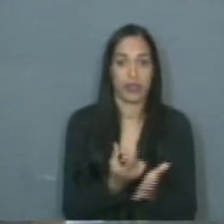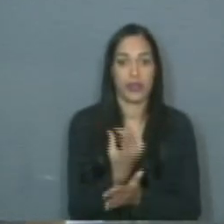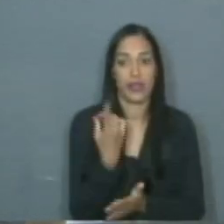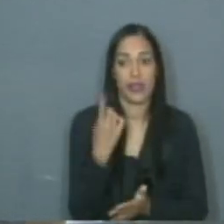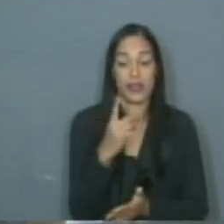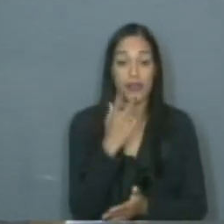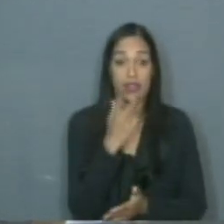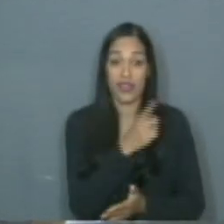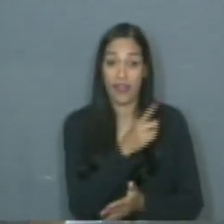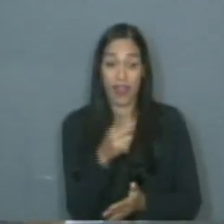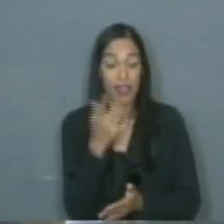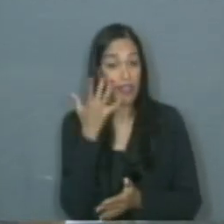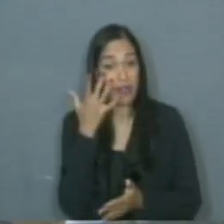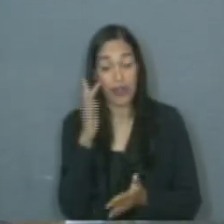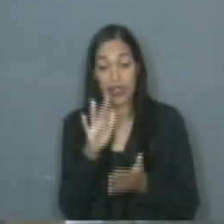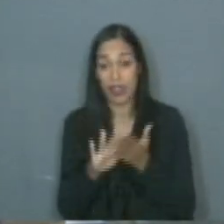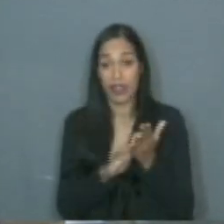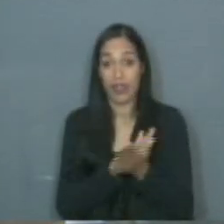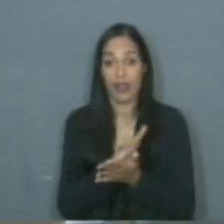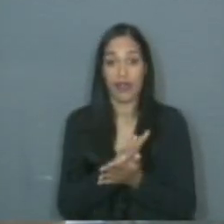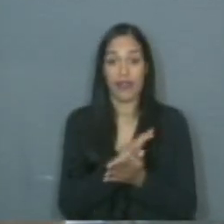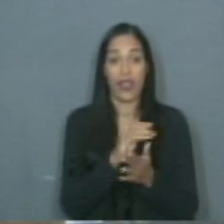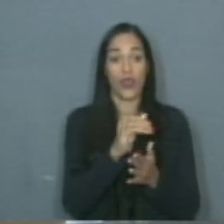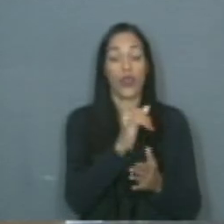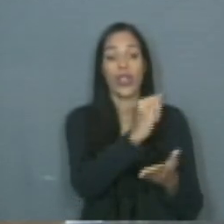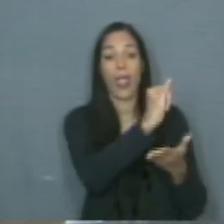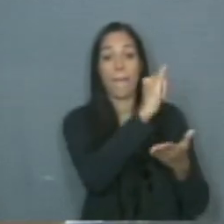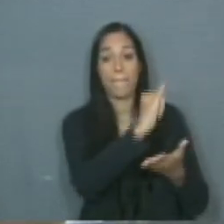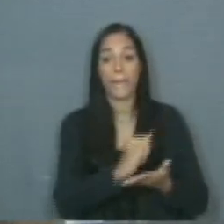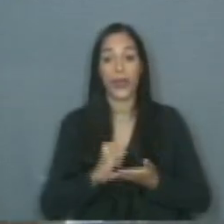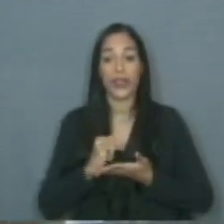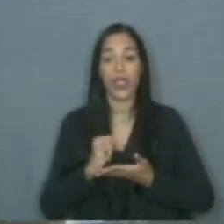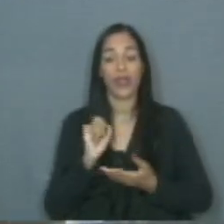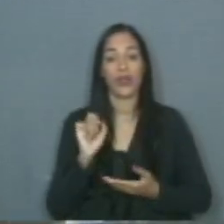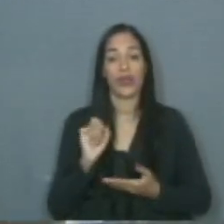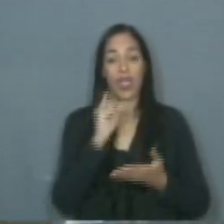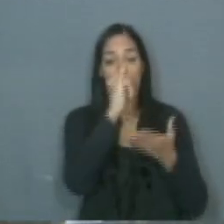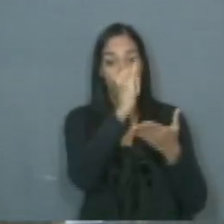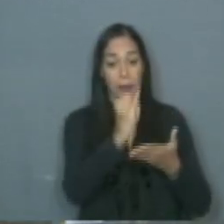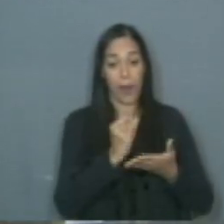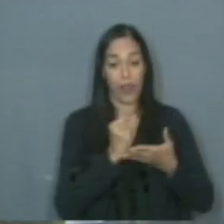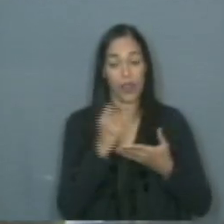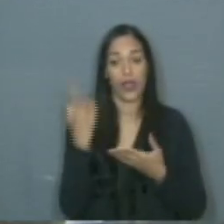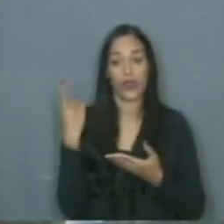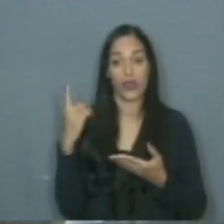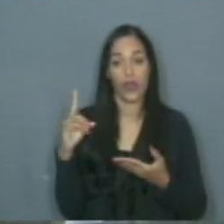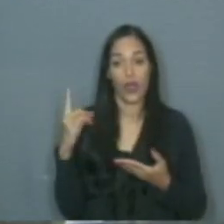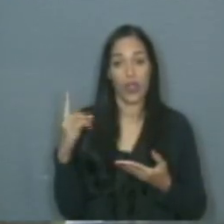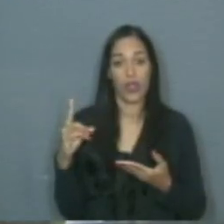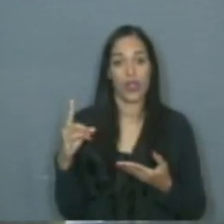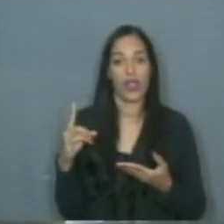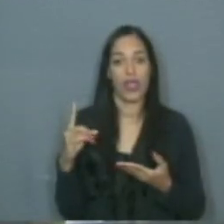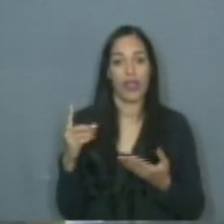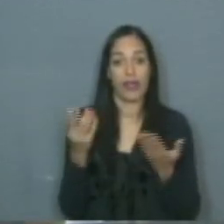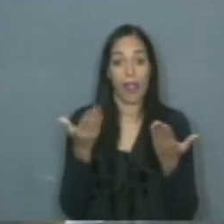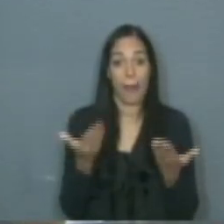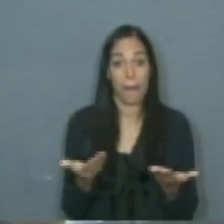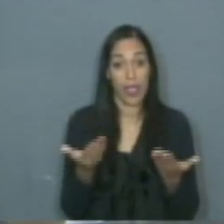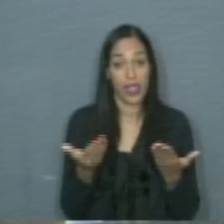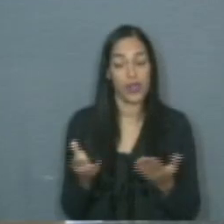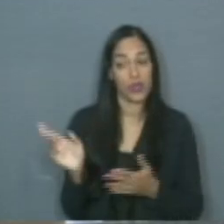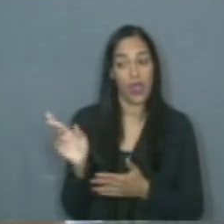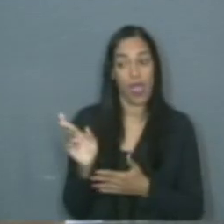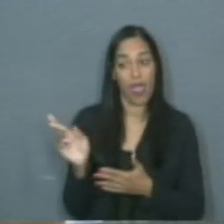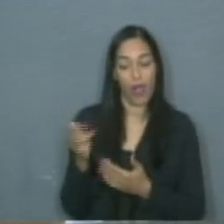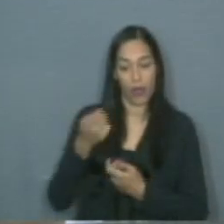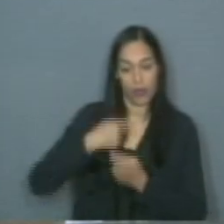nada. Tudo que é importado em quê? Em dólar. Ou seja, o dólar tem peso real na economia das